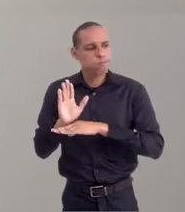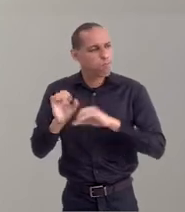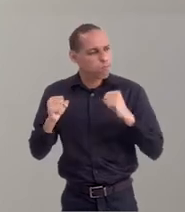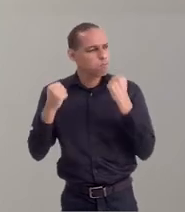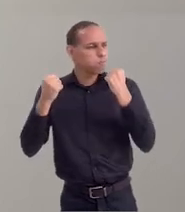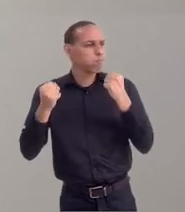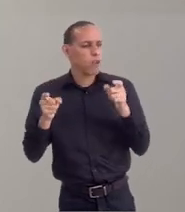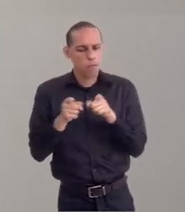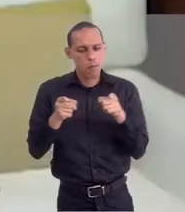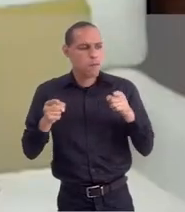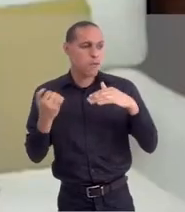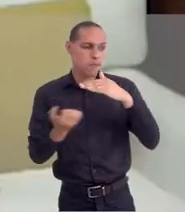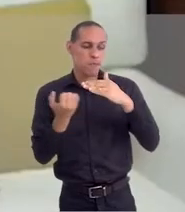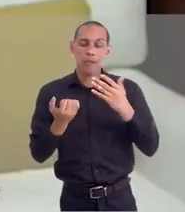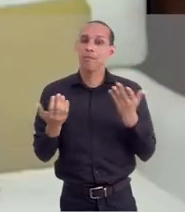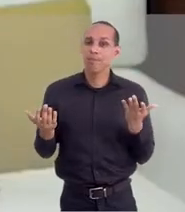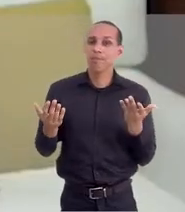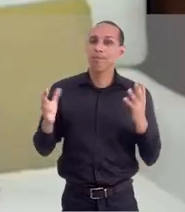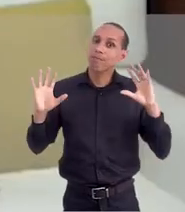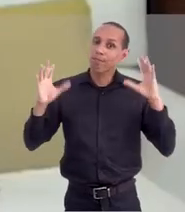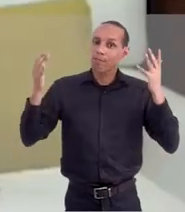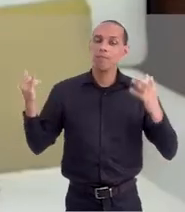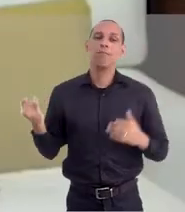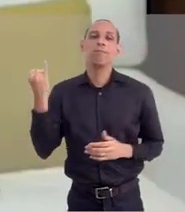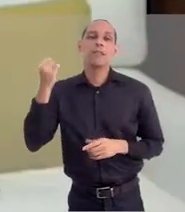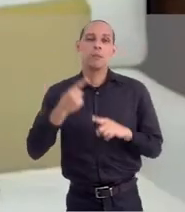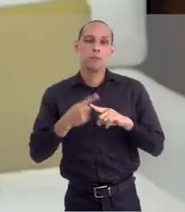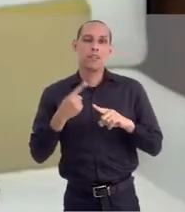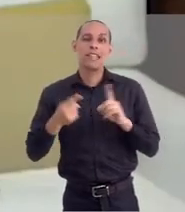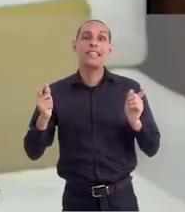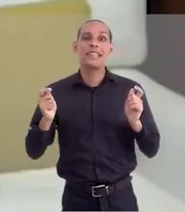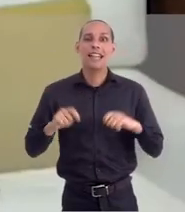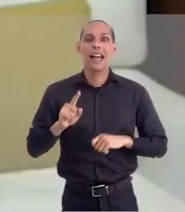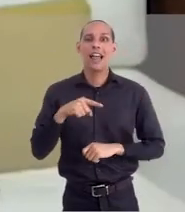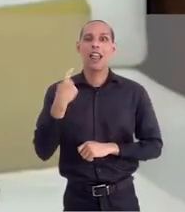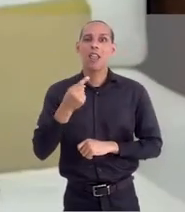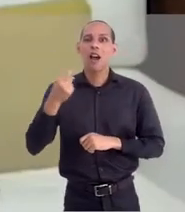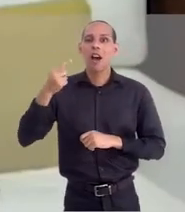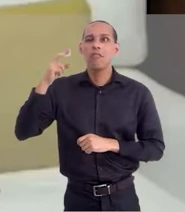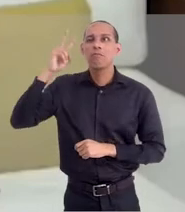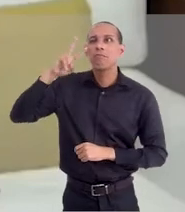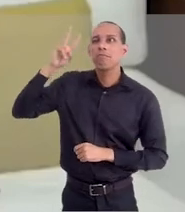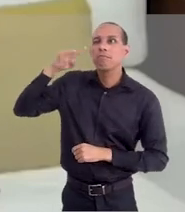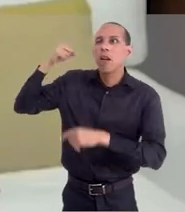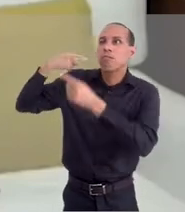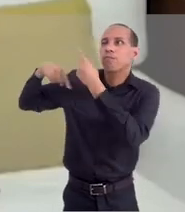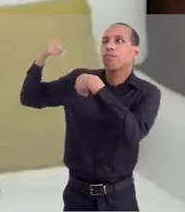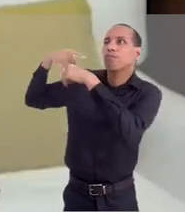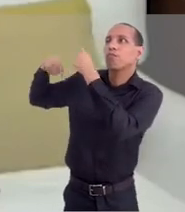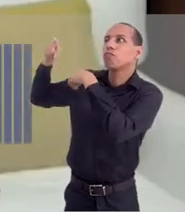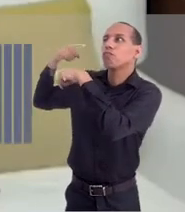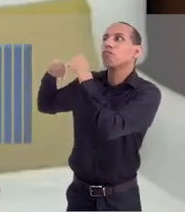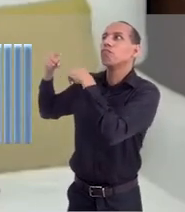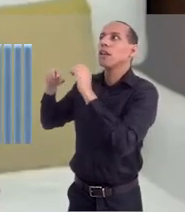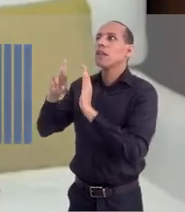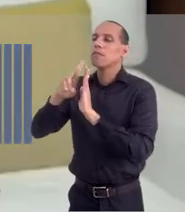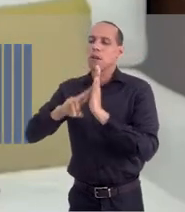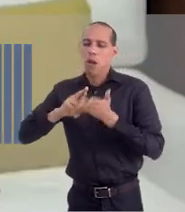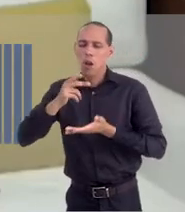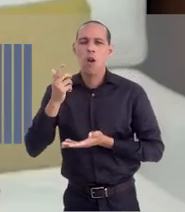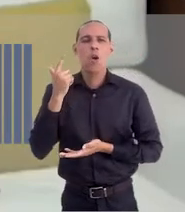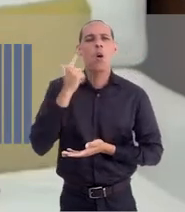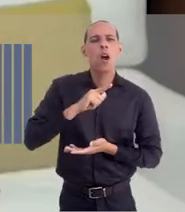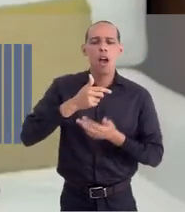empresas? Essa comemoração foi muito importante porque permitiu uma retrospectiva, né, uma avaliação dos